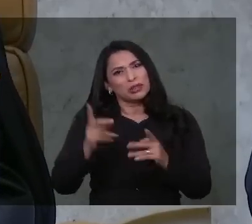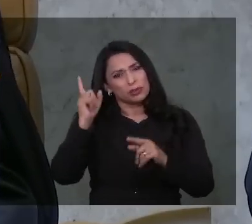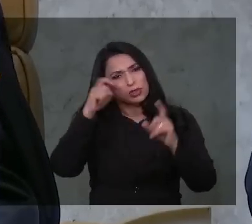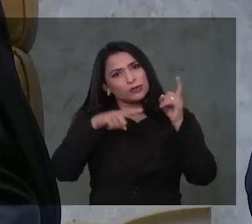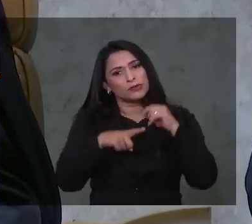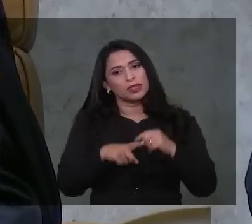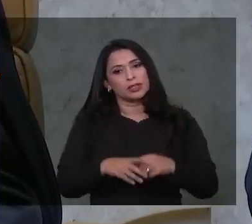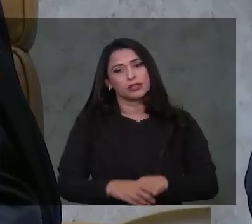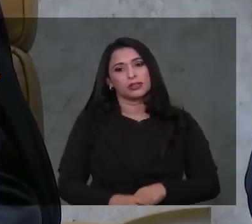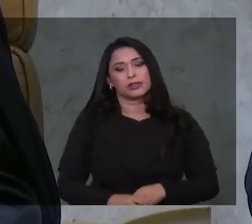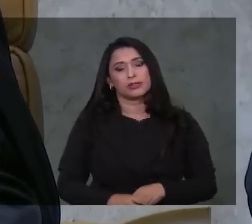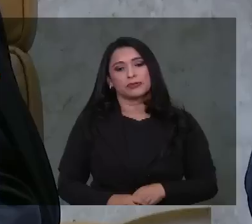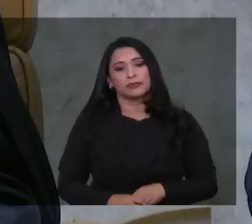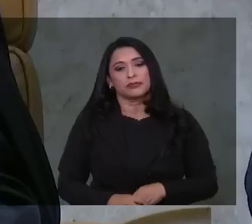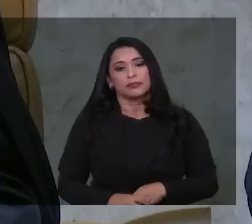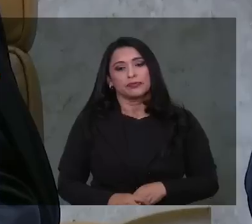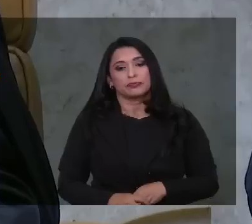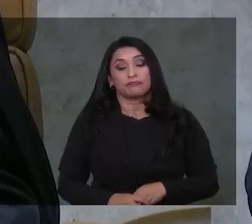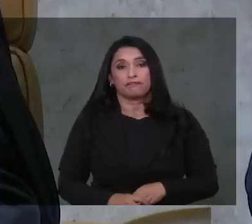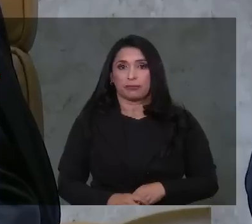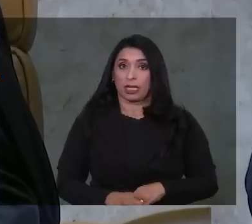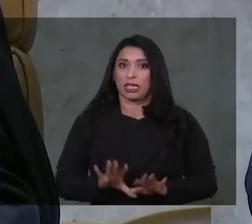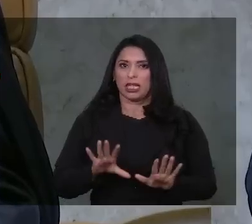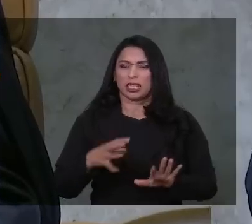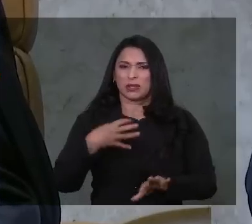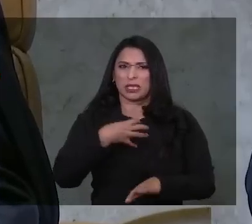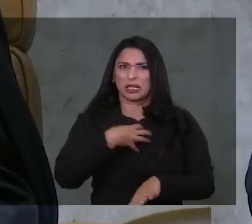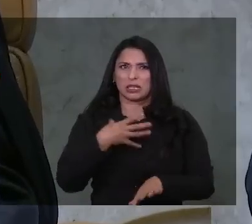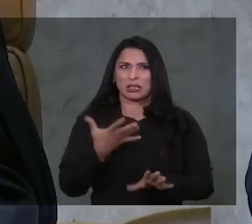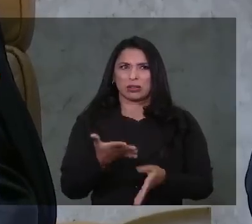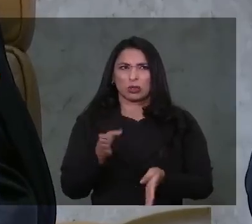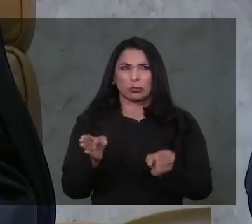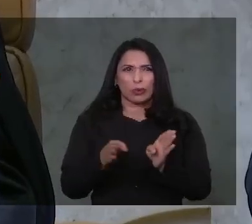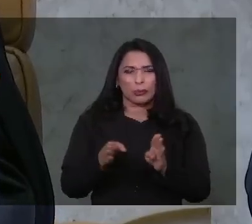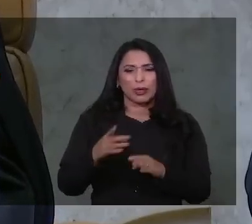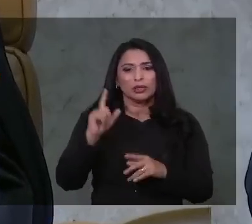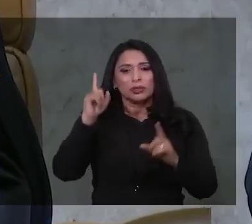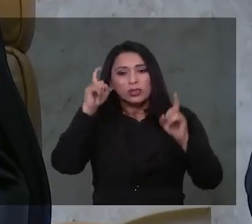E nos momentos difíceis,